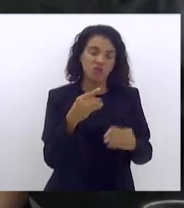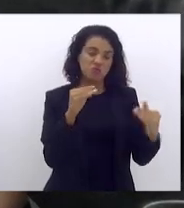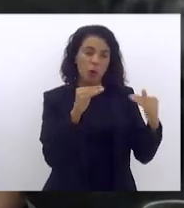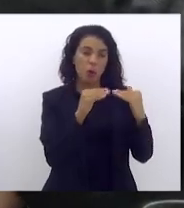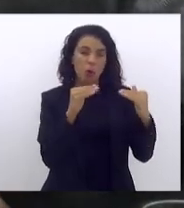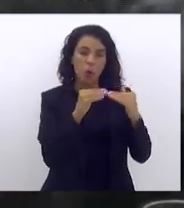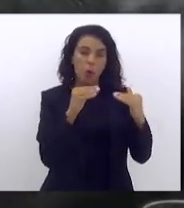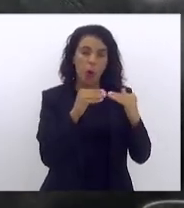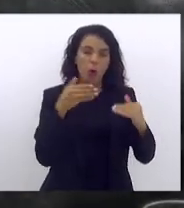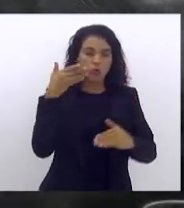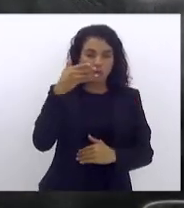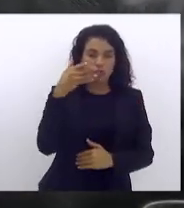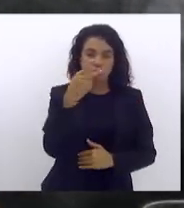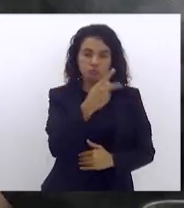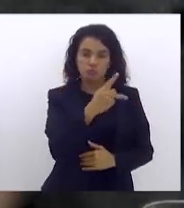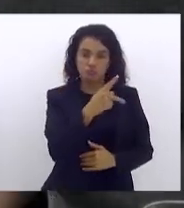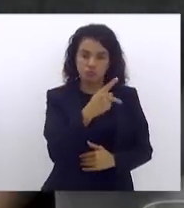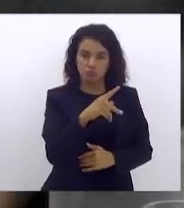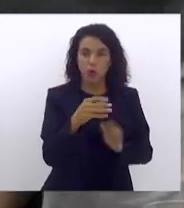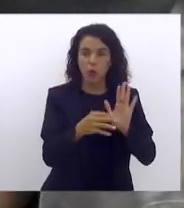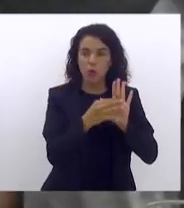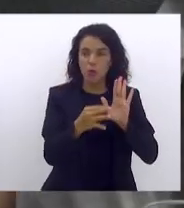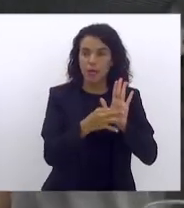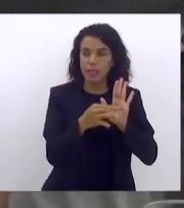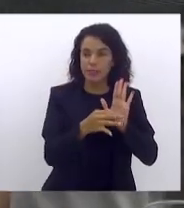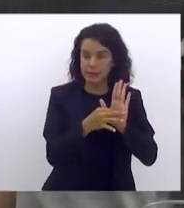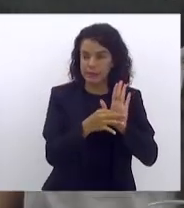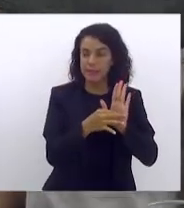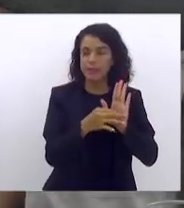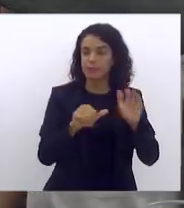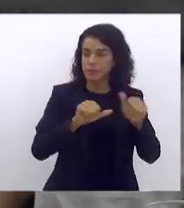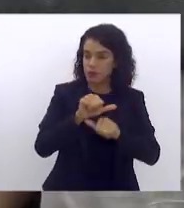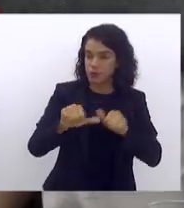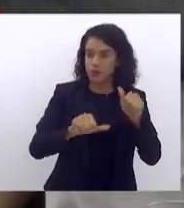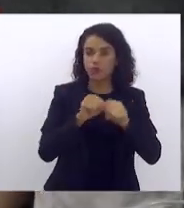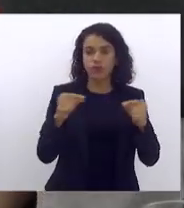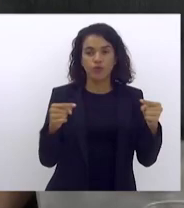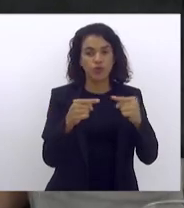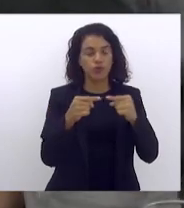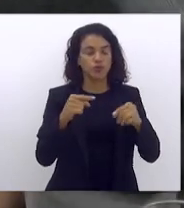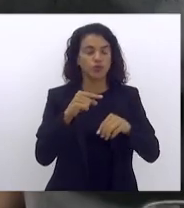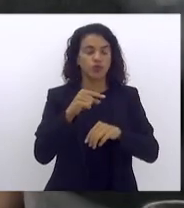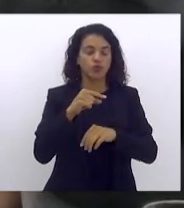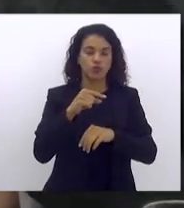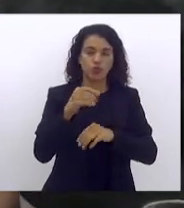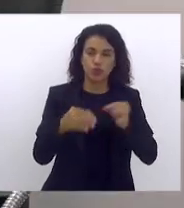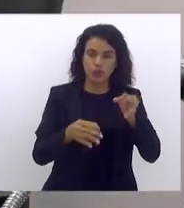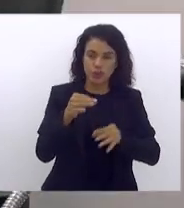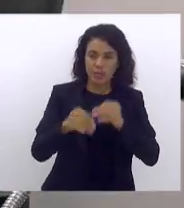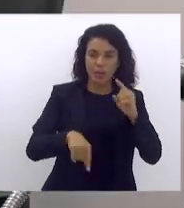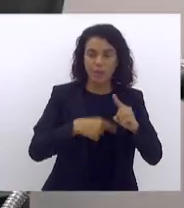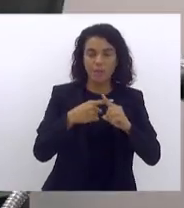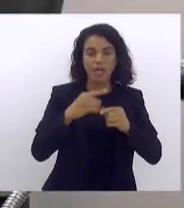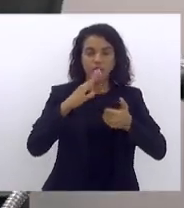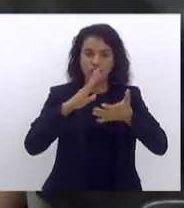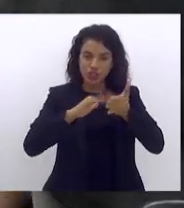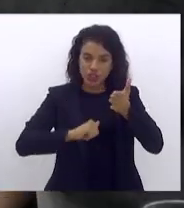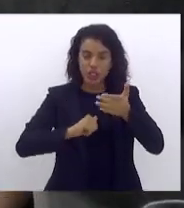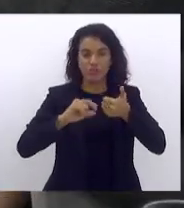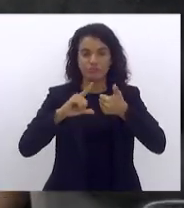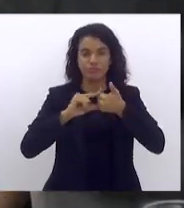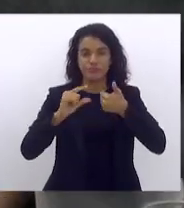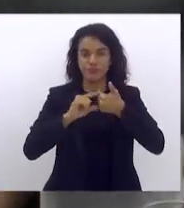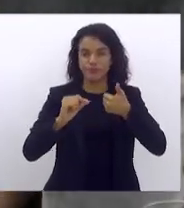Excelência. Então, o parecer fica sendo juridicidade com emenda. Para suprimir o artigo 3º. Emenda